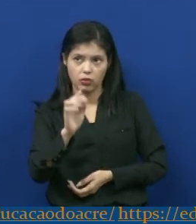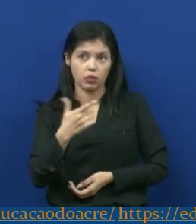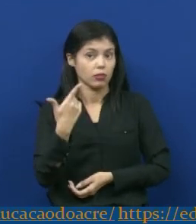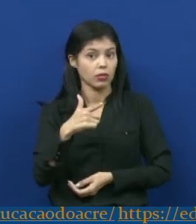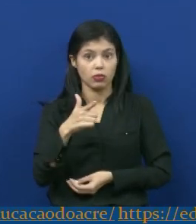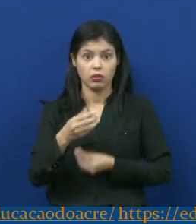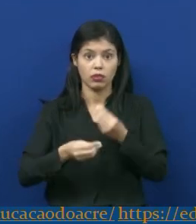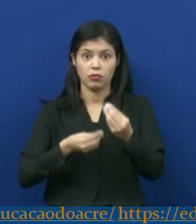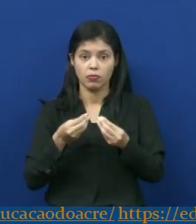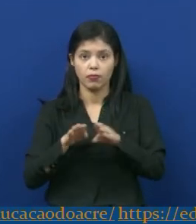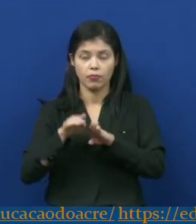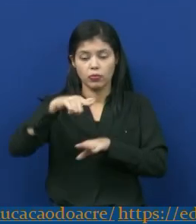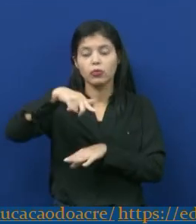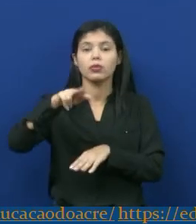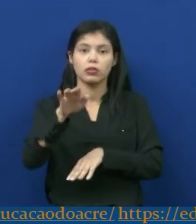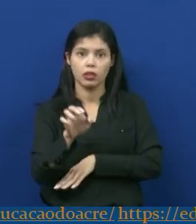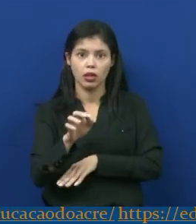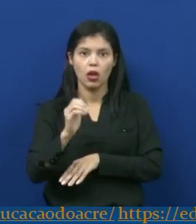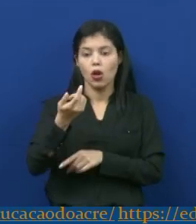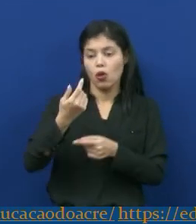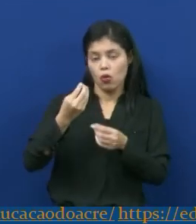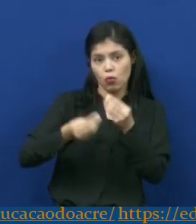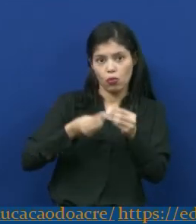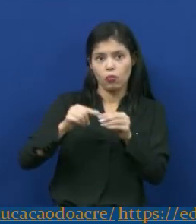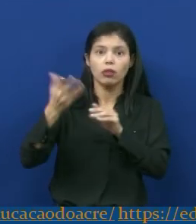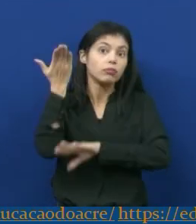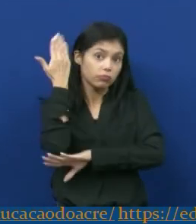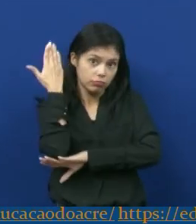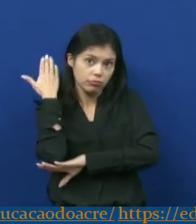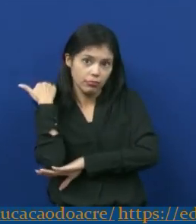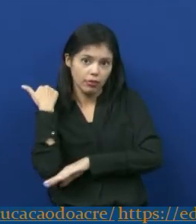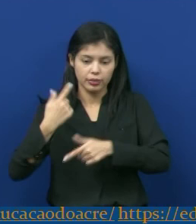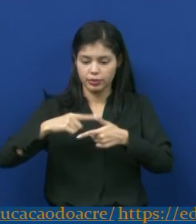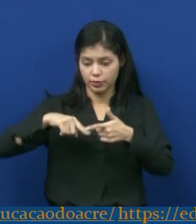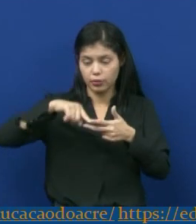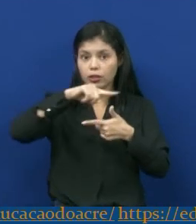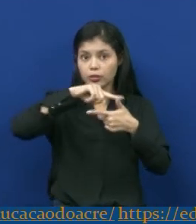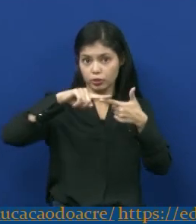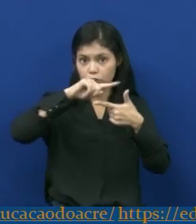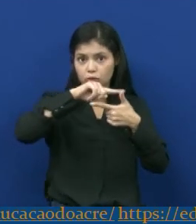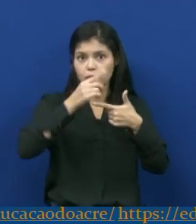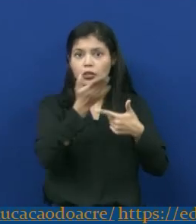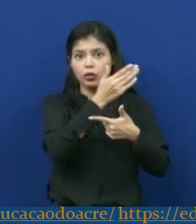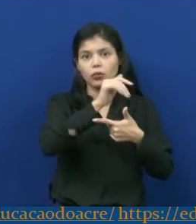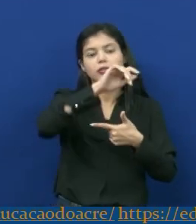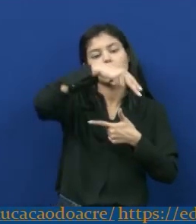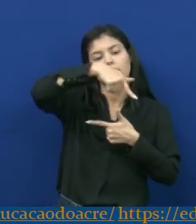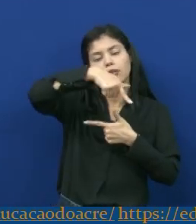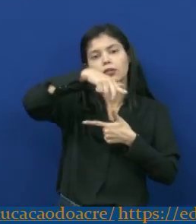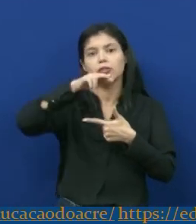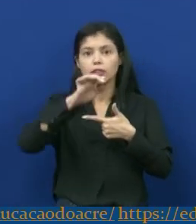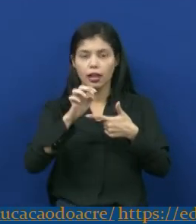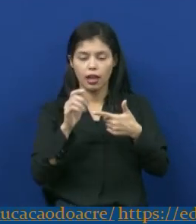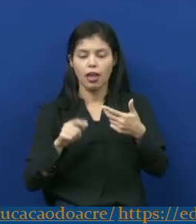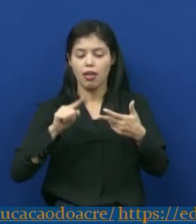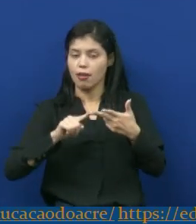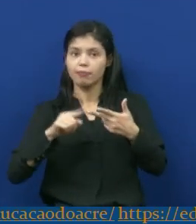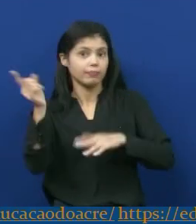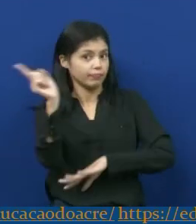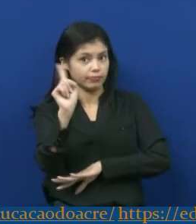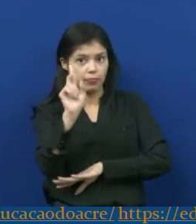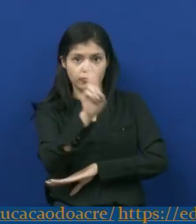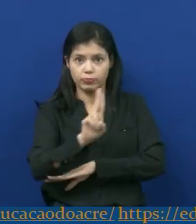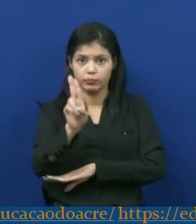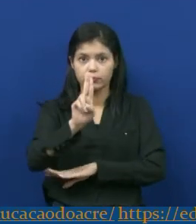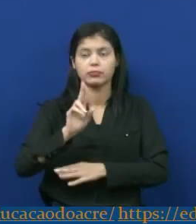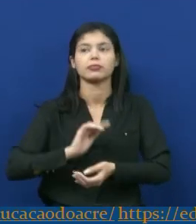acompanhado da expressãozinha que, como nas perífrases anteriores, como hay que e tiene que. Nesse caso aí, eu utilizo somente o verbo deve e mais um